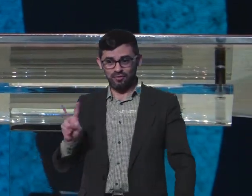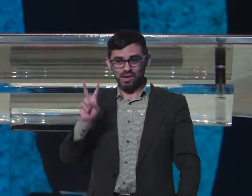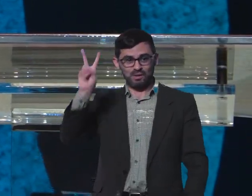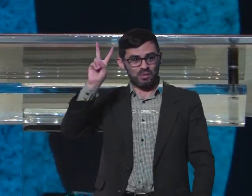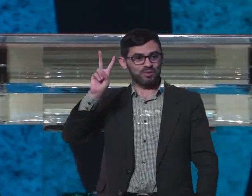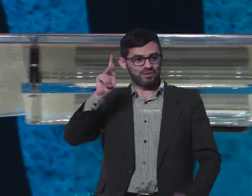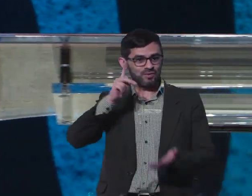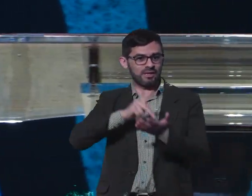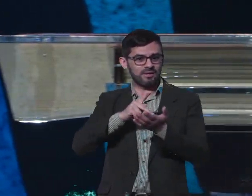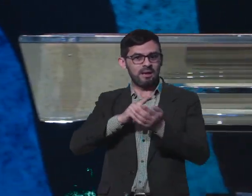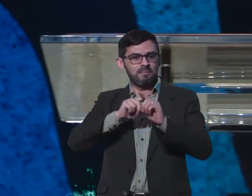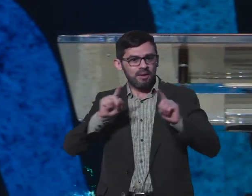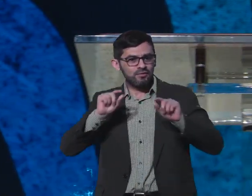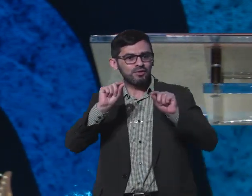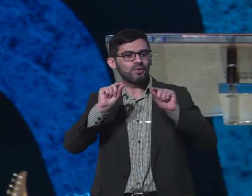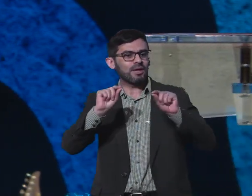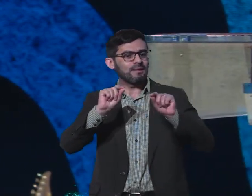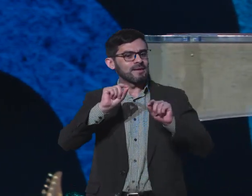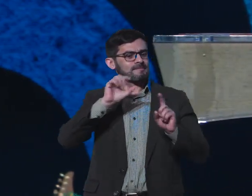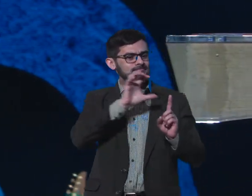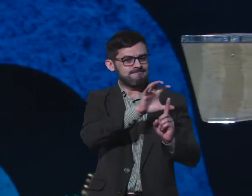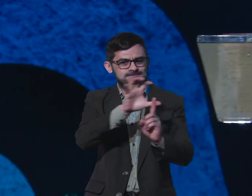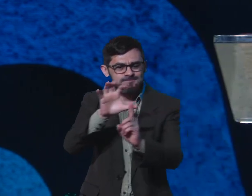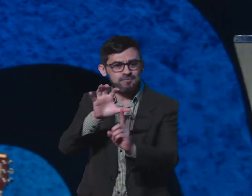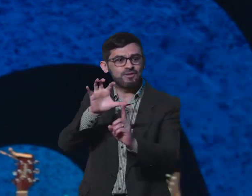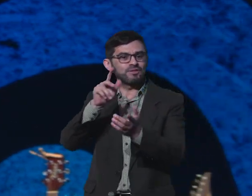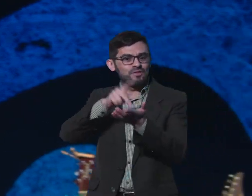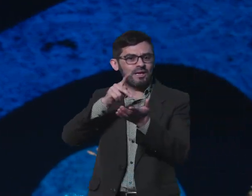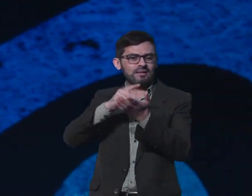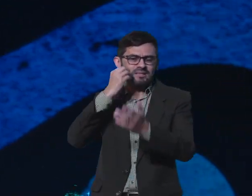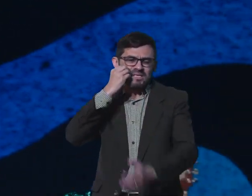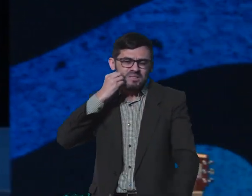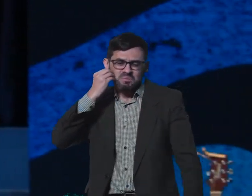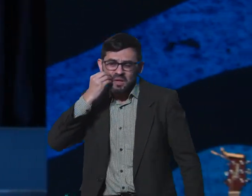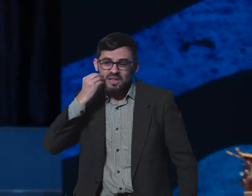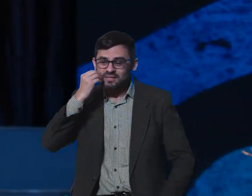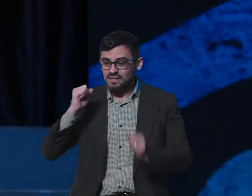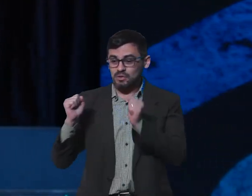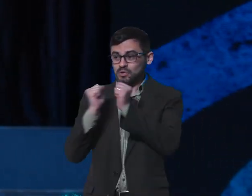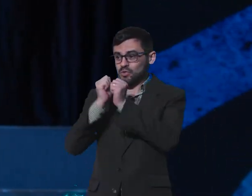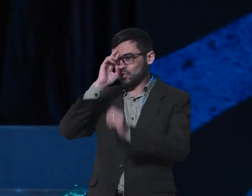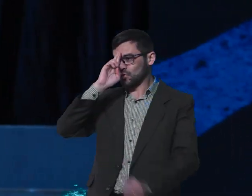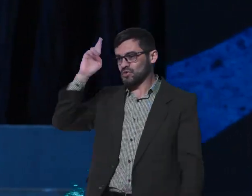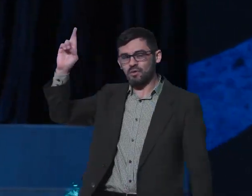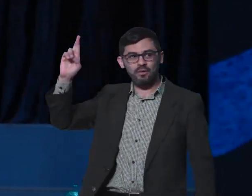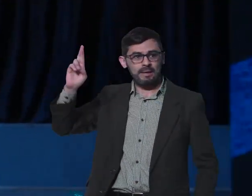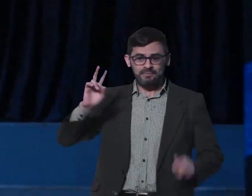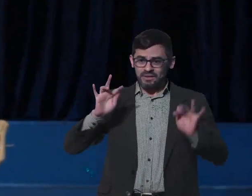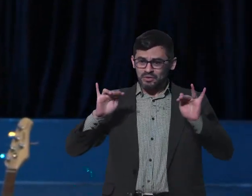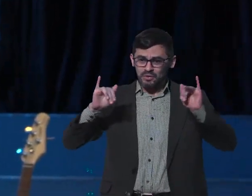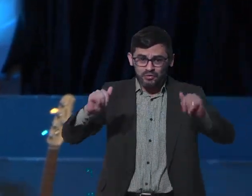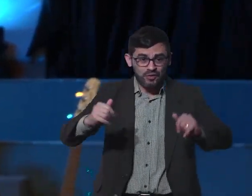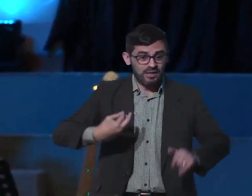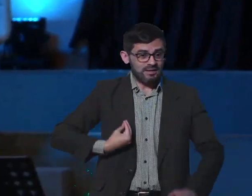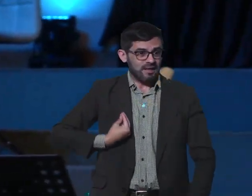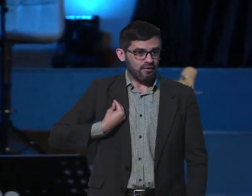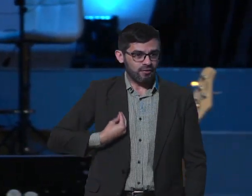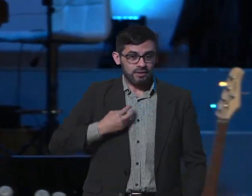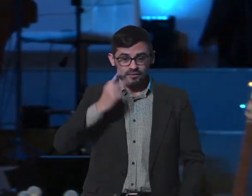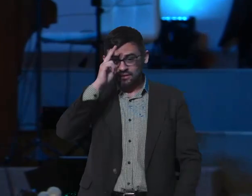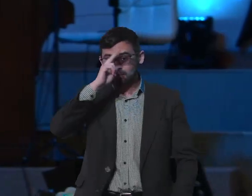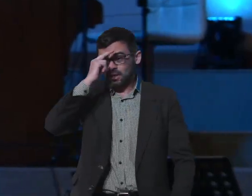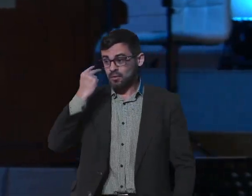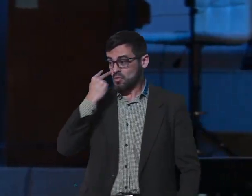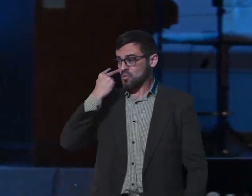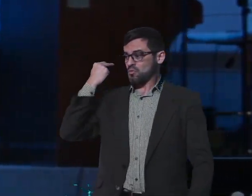você proporcionou a elas esse tipo de experiência. No final de tudo, quando você olhar para